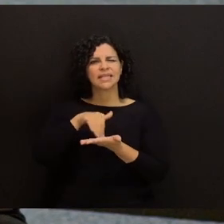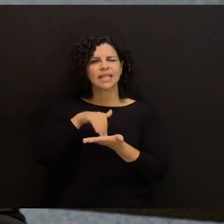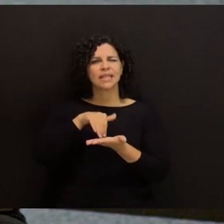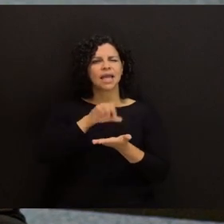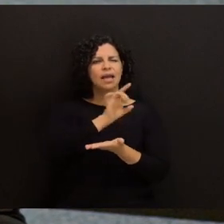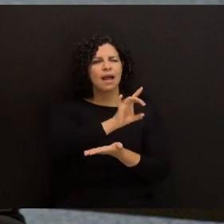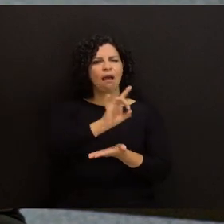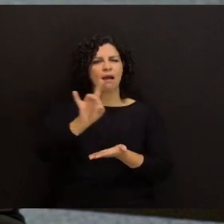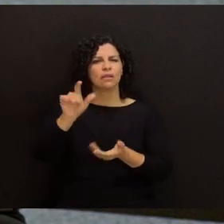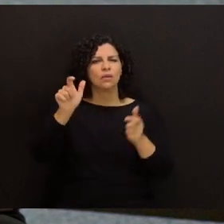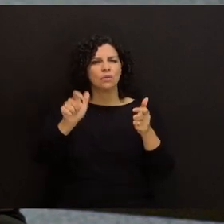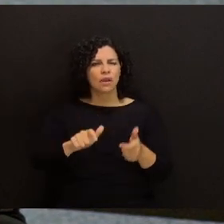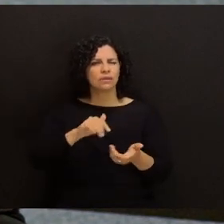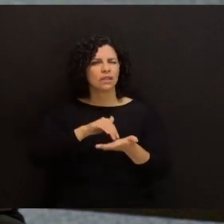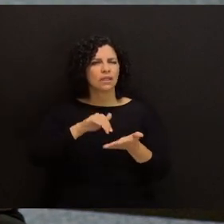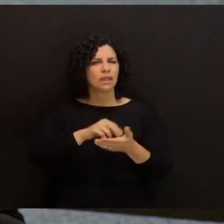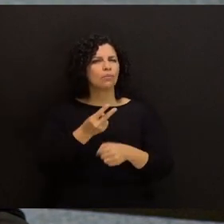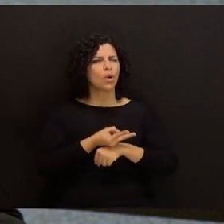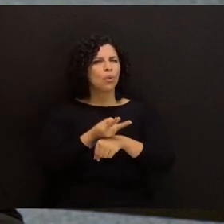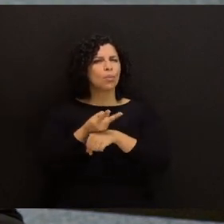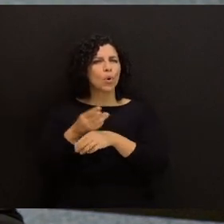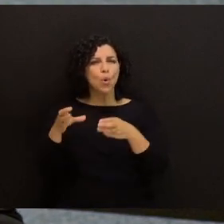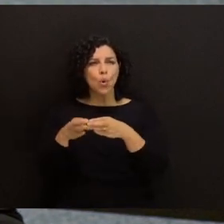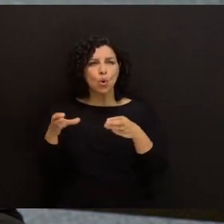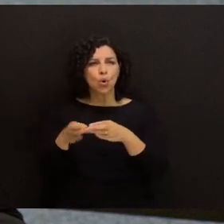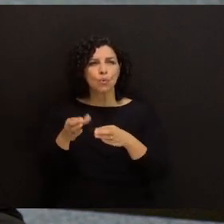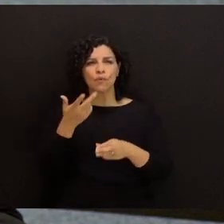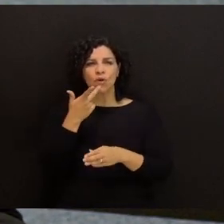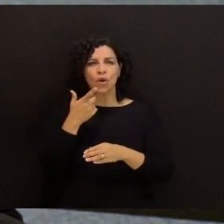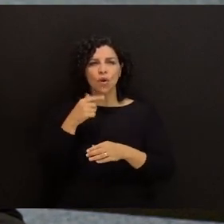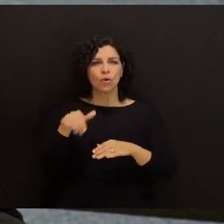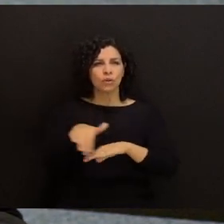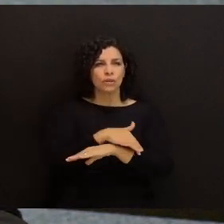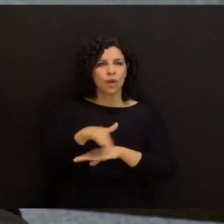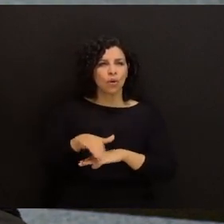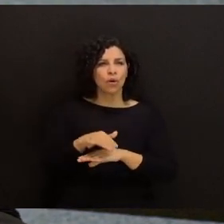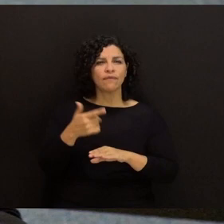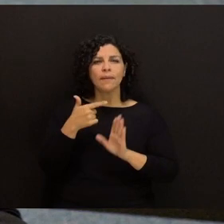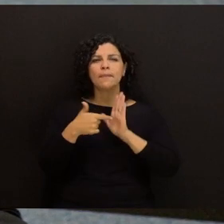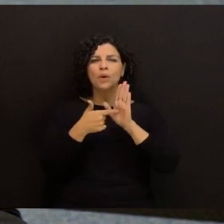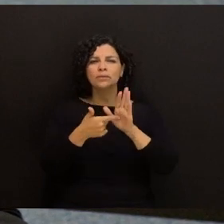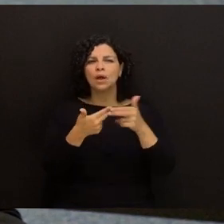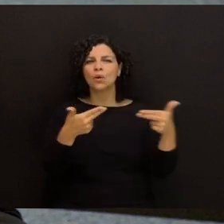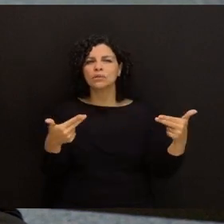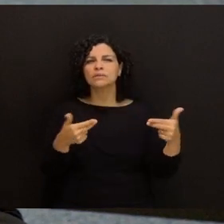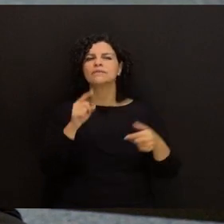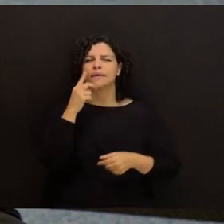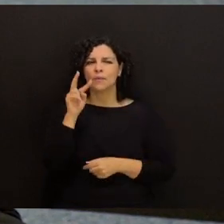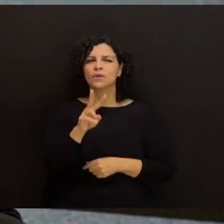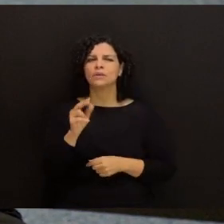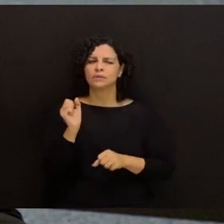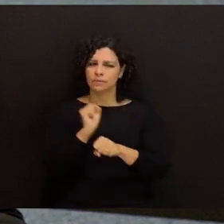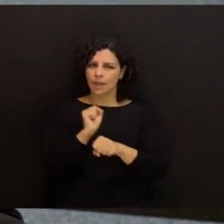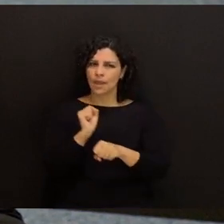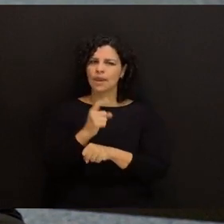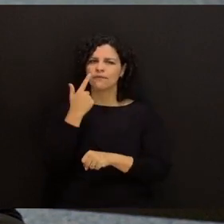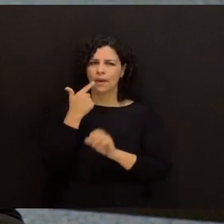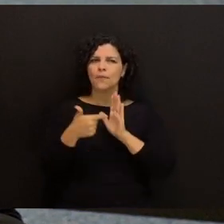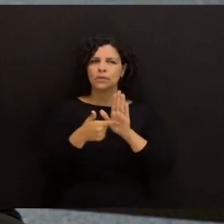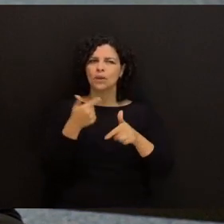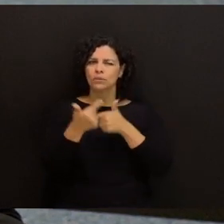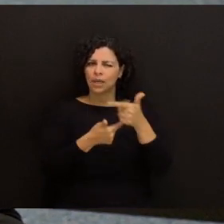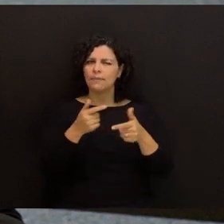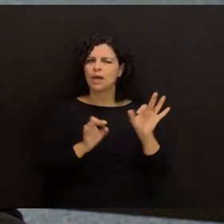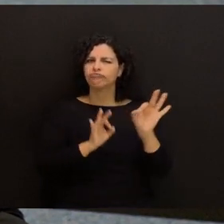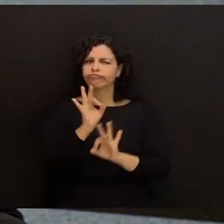secretarias A equipe que fala o nome da rua a equipe vai mostrar muita coisa aqui também pode aguardar o trabalho